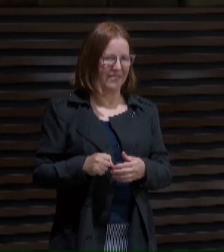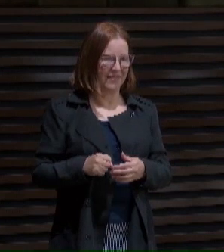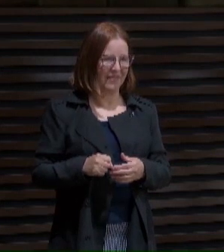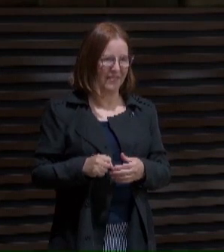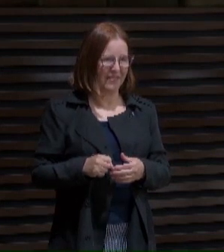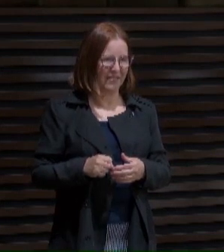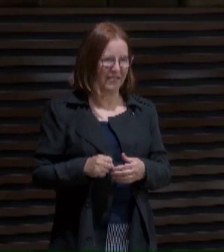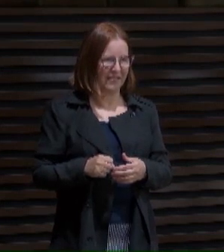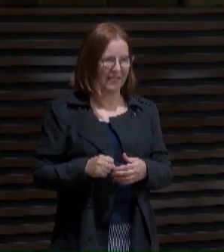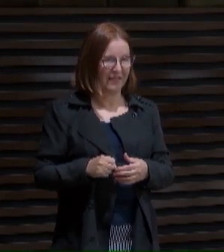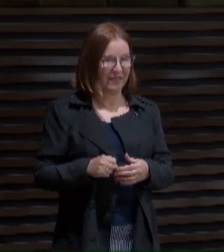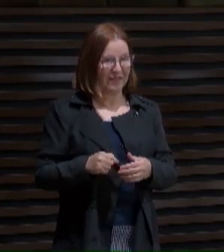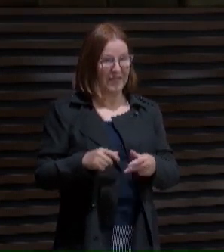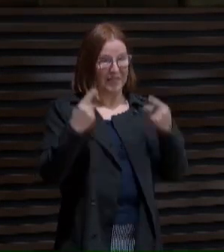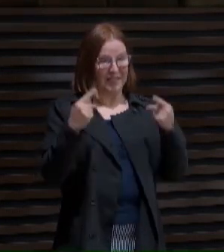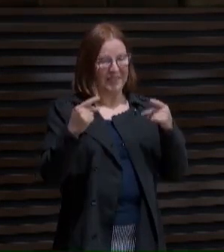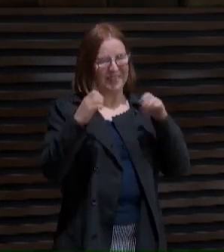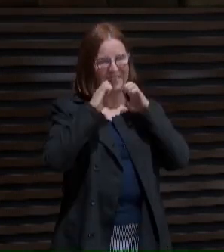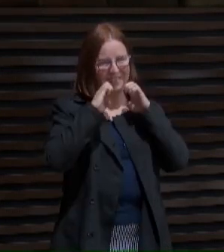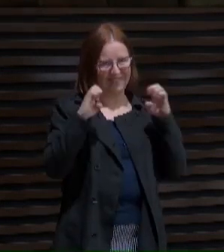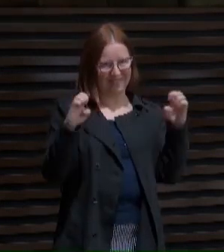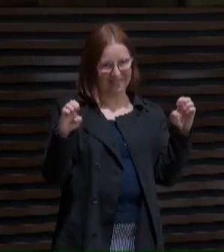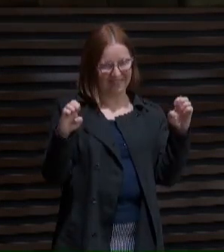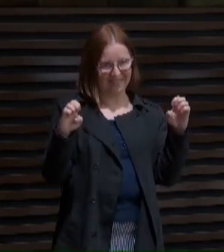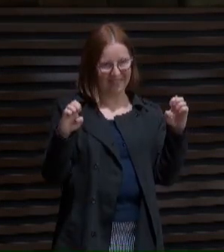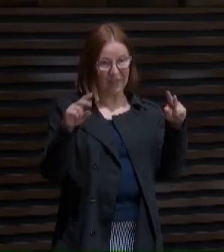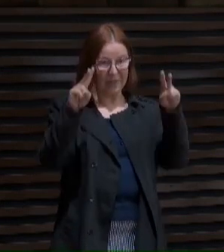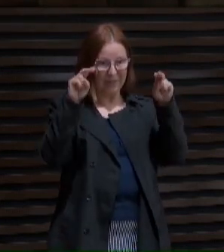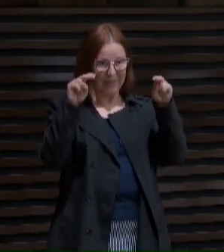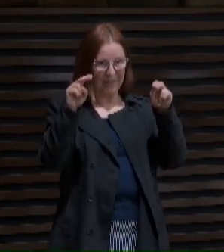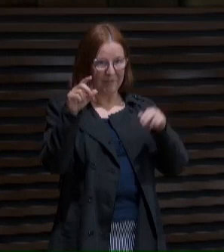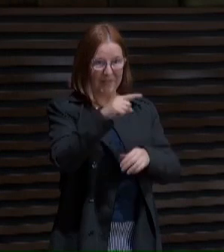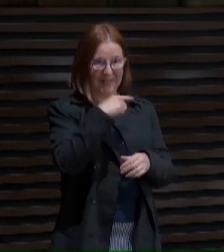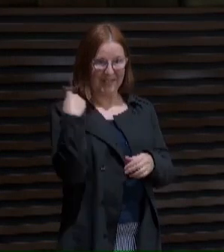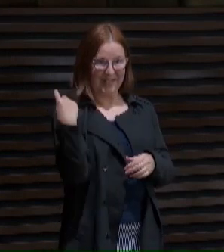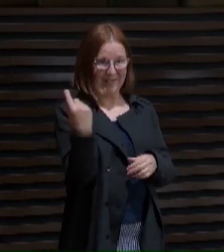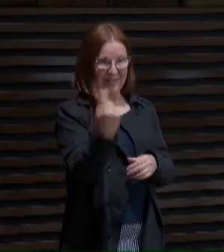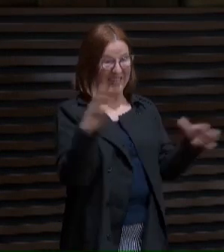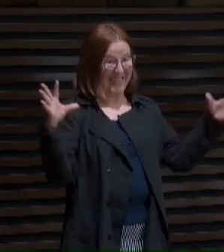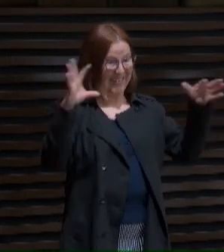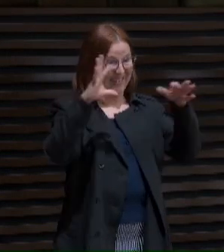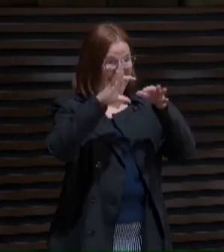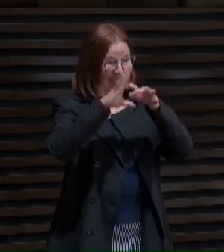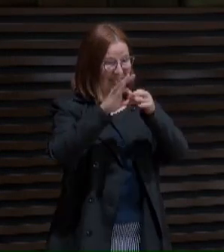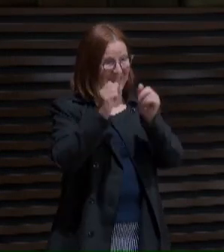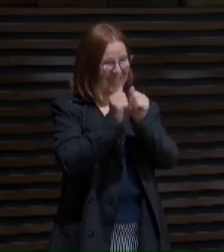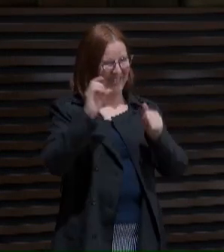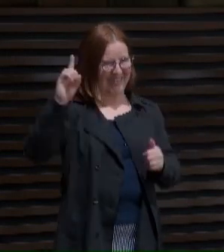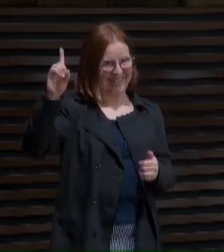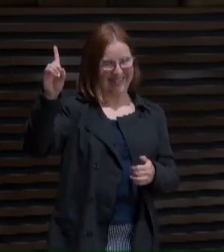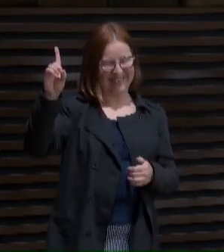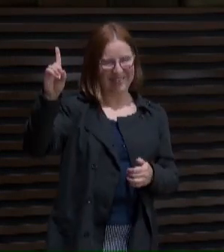da mensagem do Evangelho. O tema da nossa reconciliação com Deus.